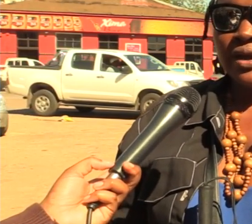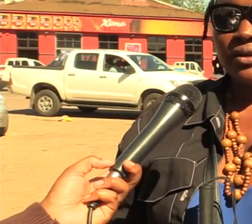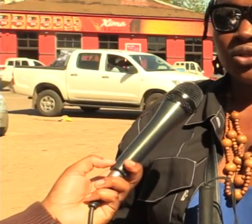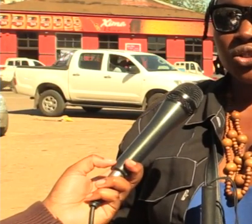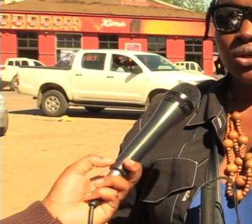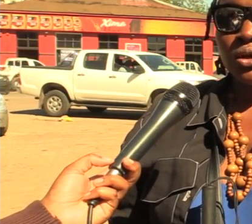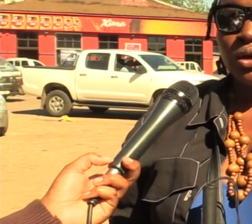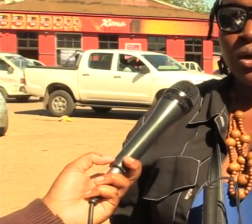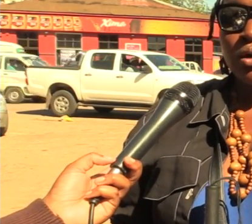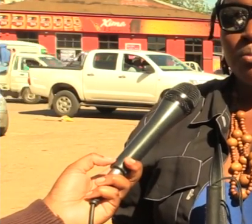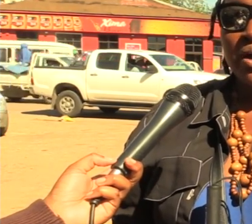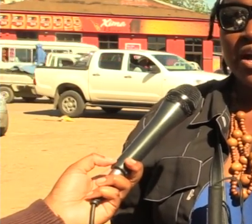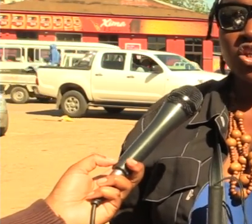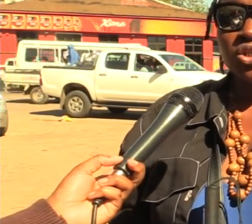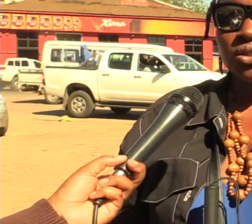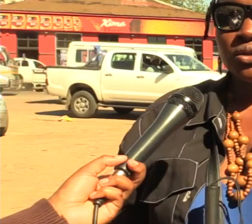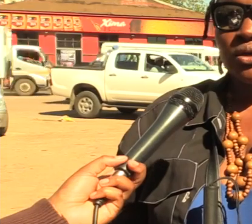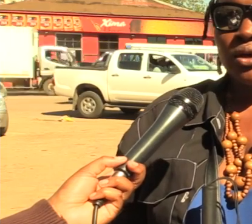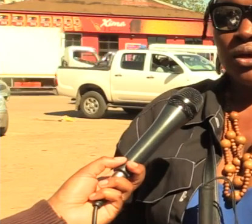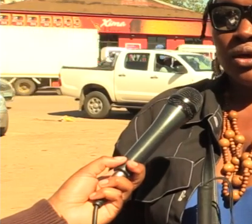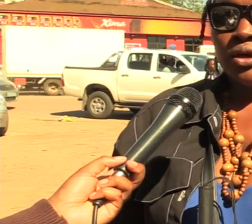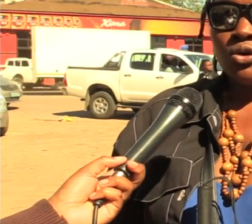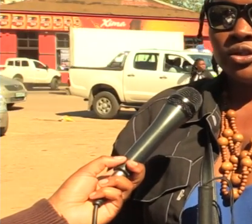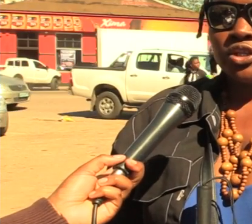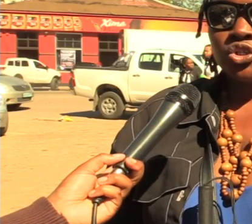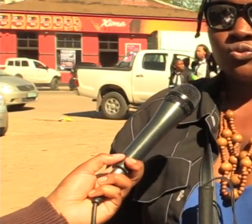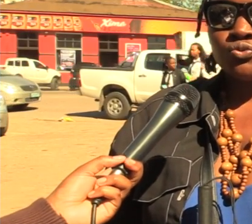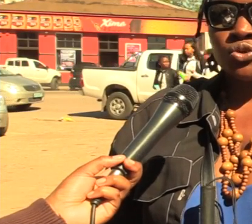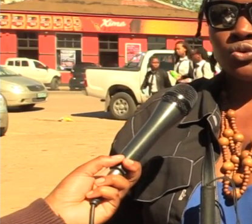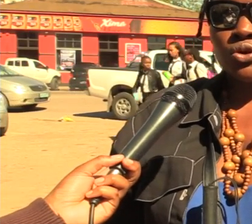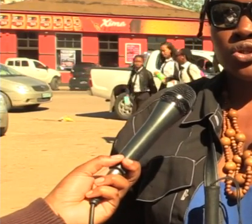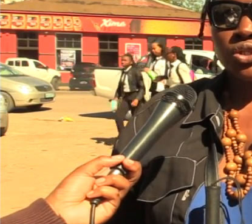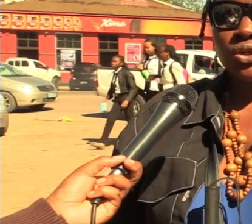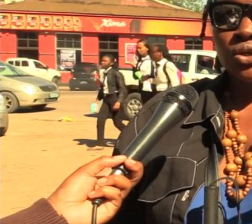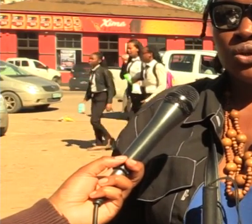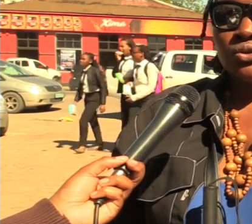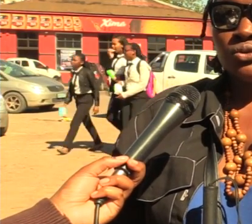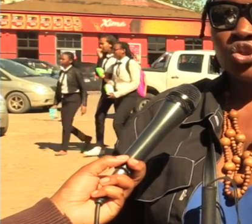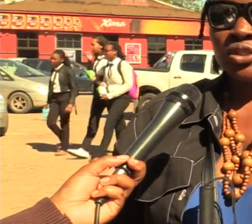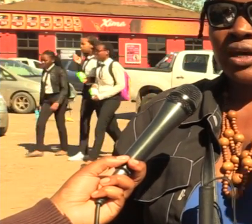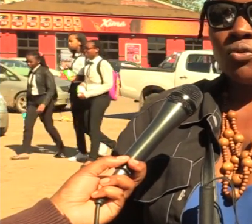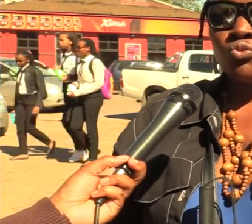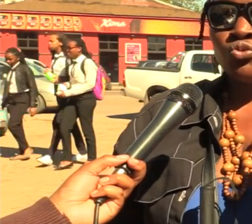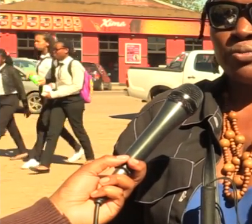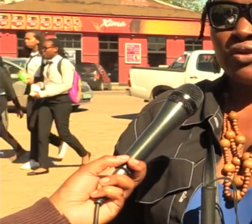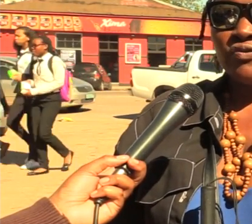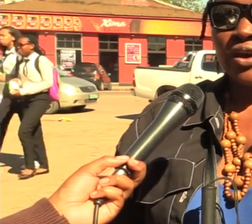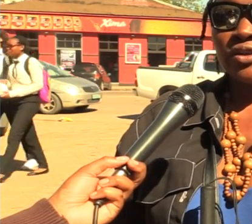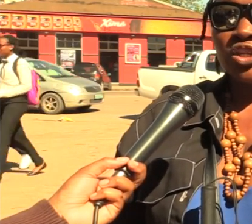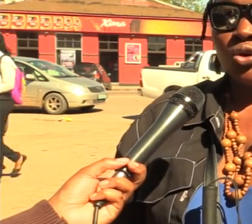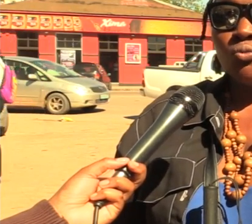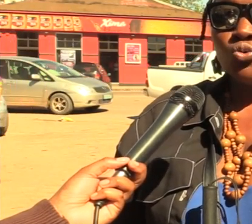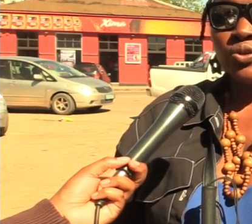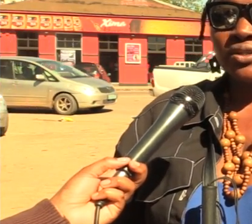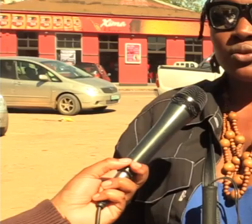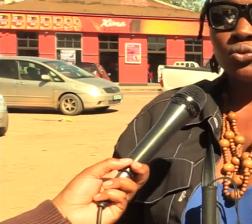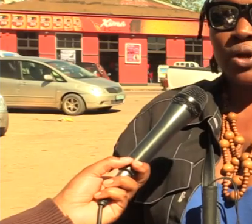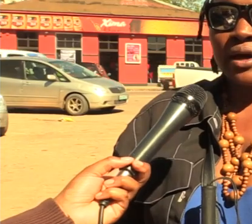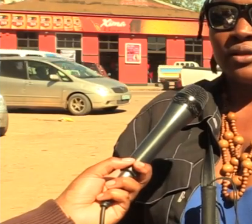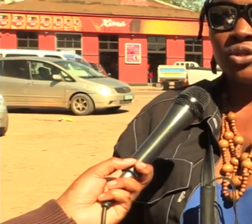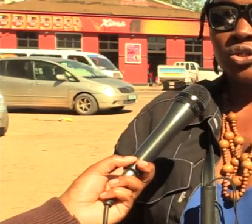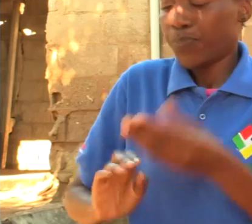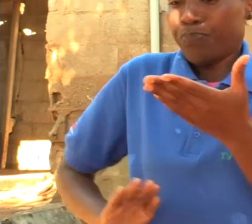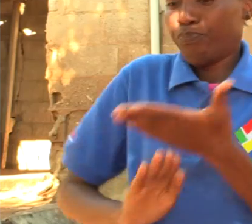bem feitas mas em outras instituições não estão muito bem feitas estão muito